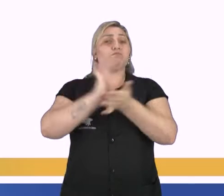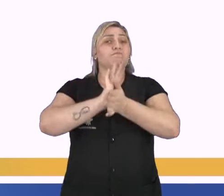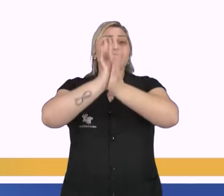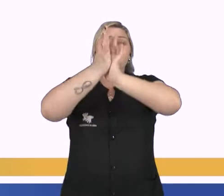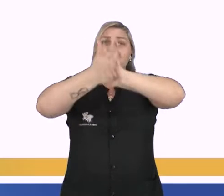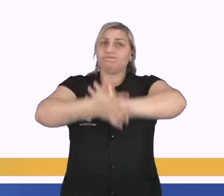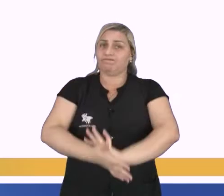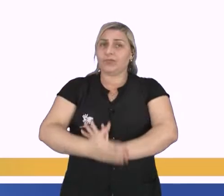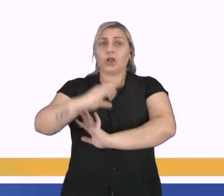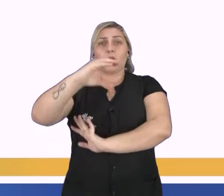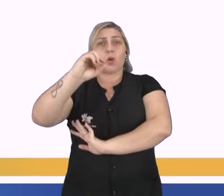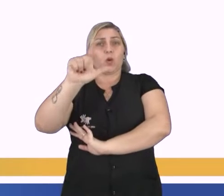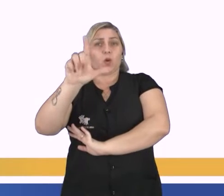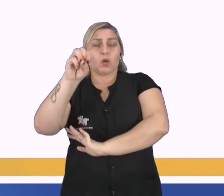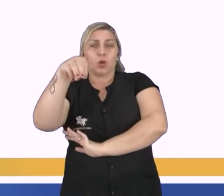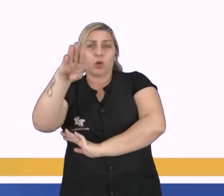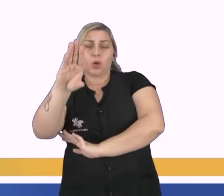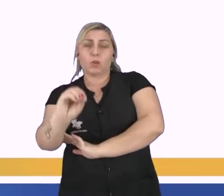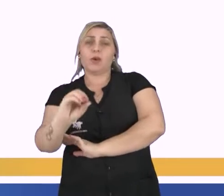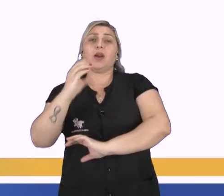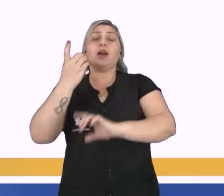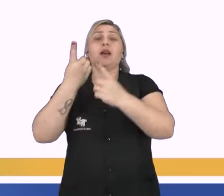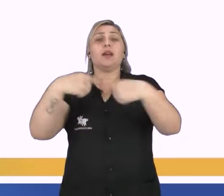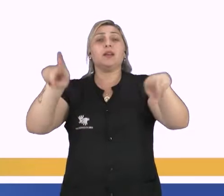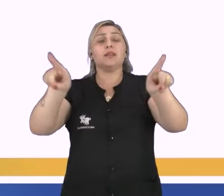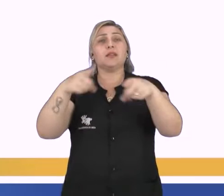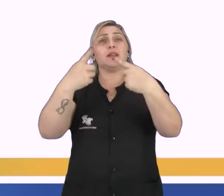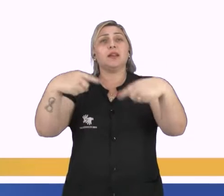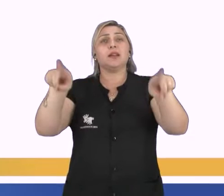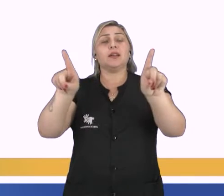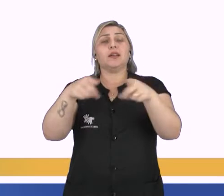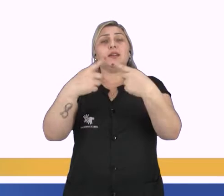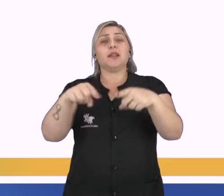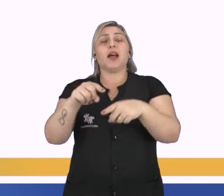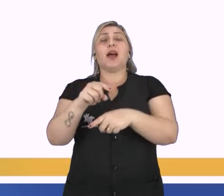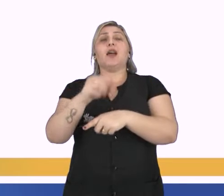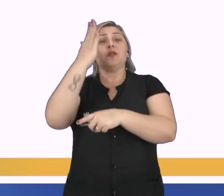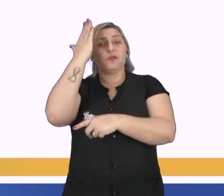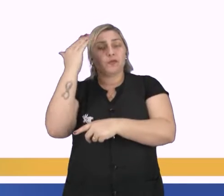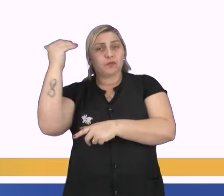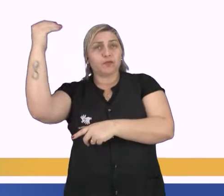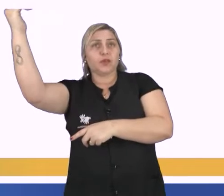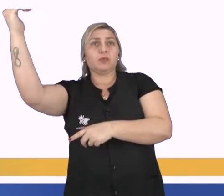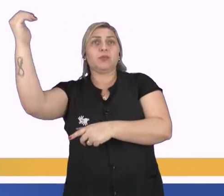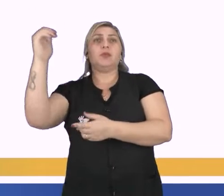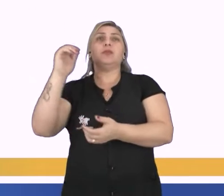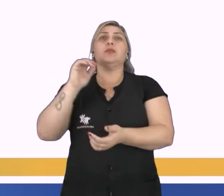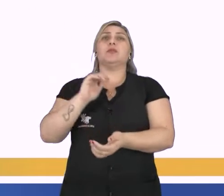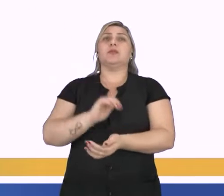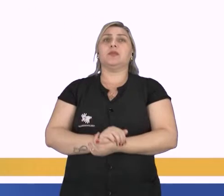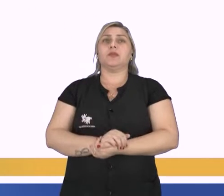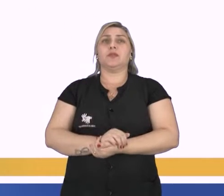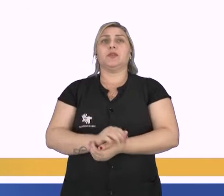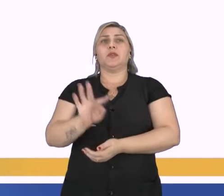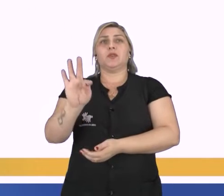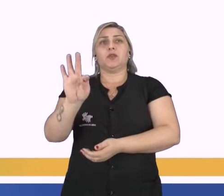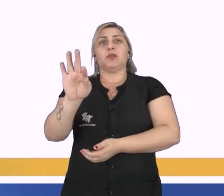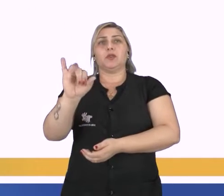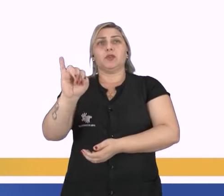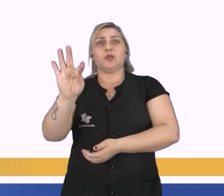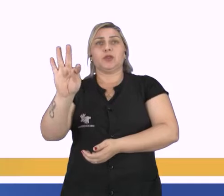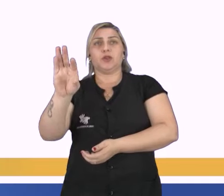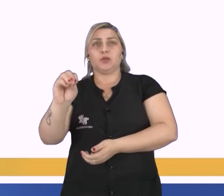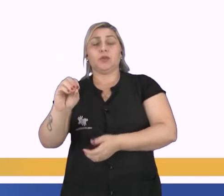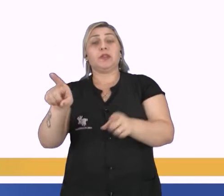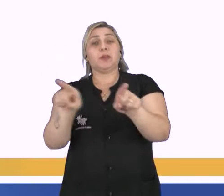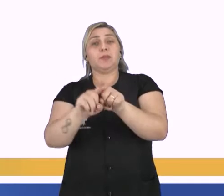o Colombo. Ali cantara os maiores tenores da época, Tito Schipa e